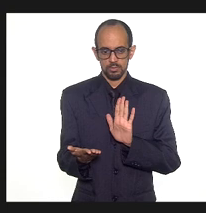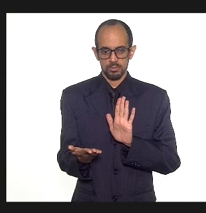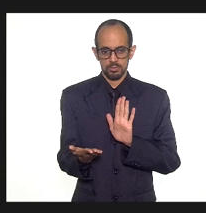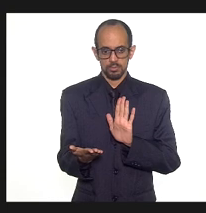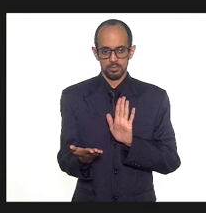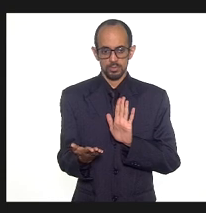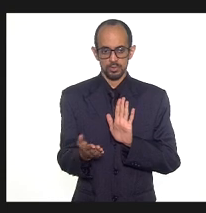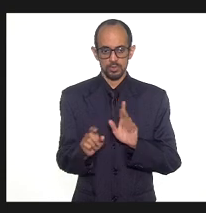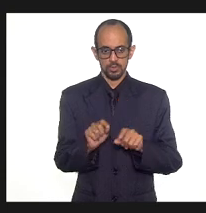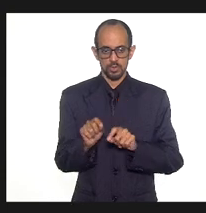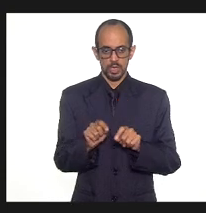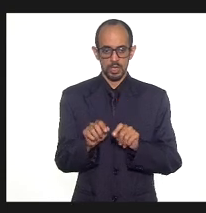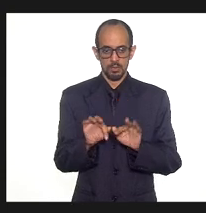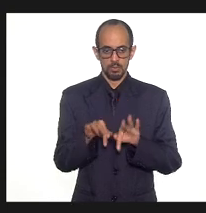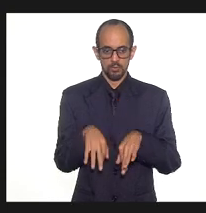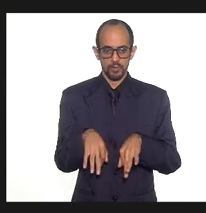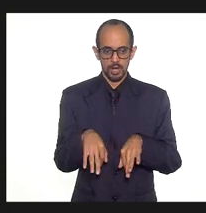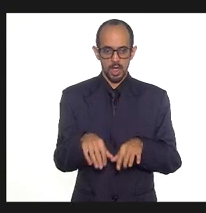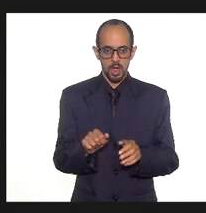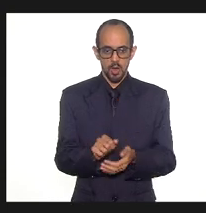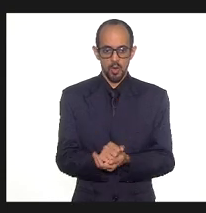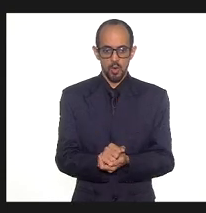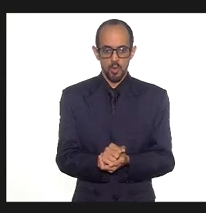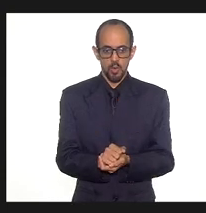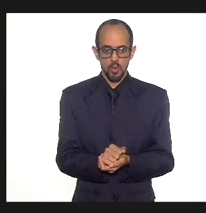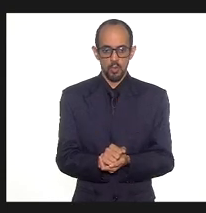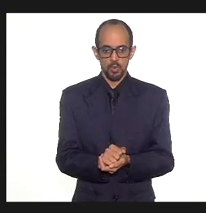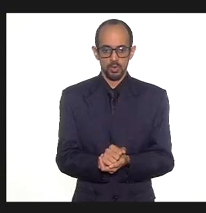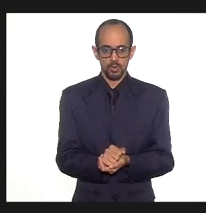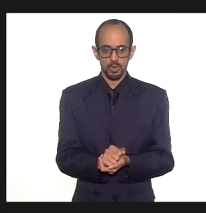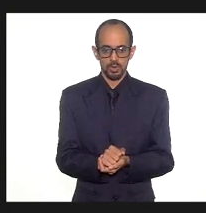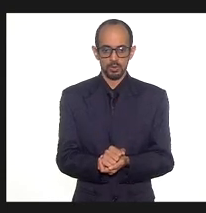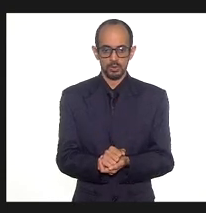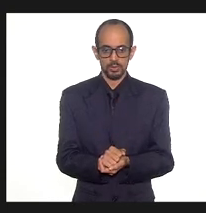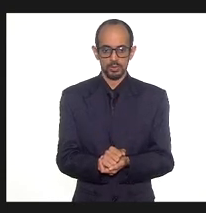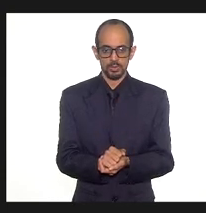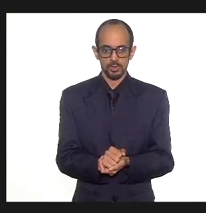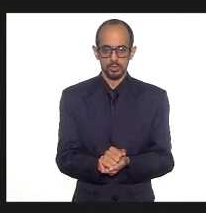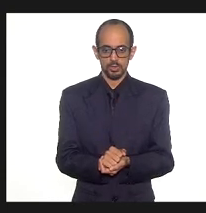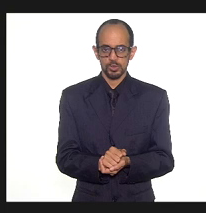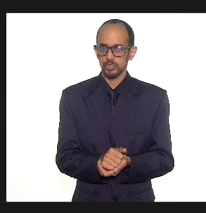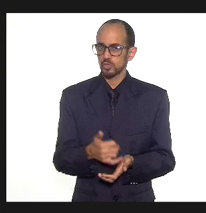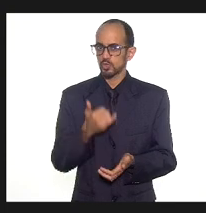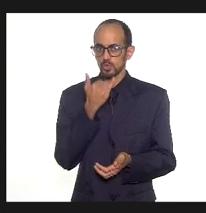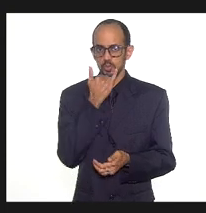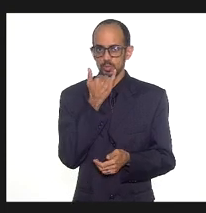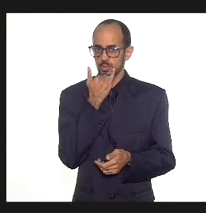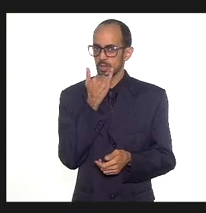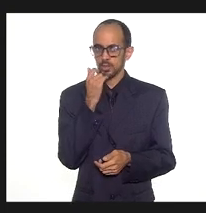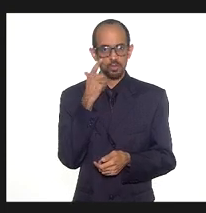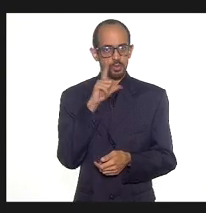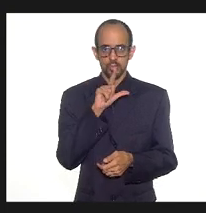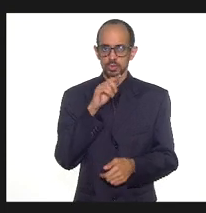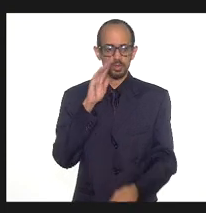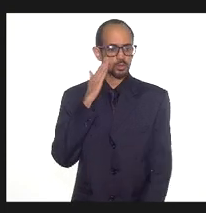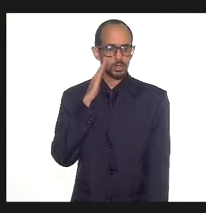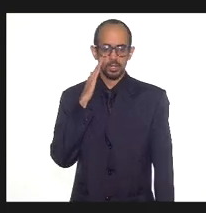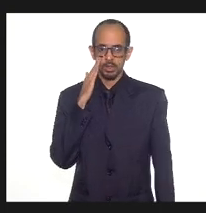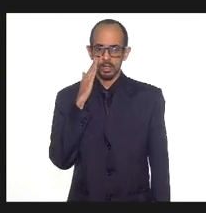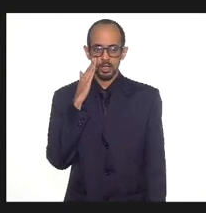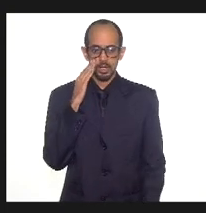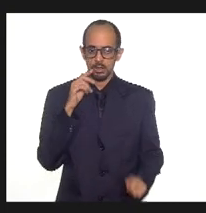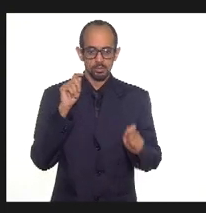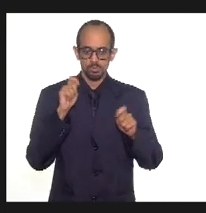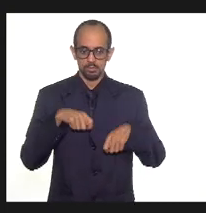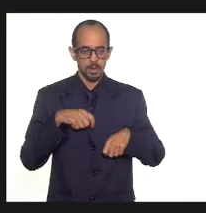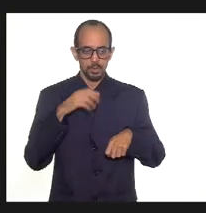algumas considerações finais que indicam que a Petrobras ela é parceira da indústria naval, a gente não tem nenhuma dúvida disso, né? O Pedro trouxe